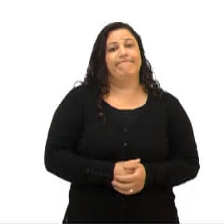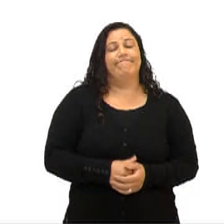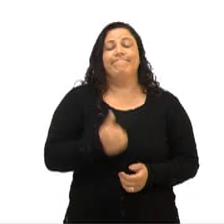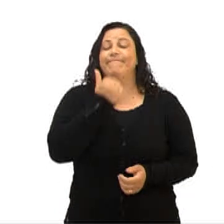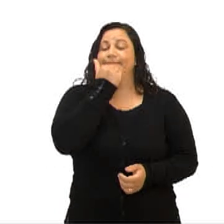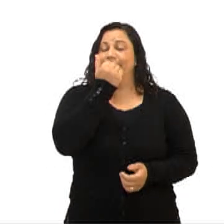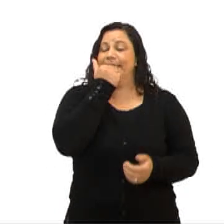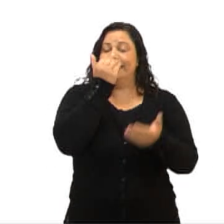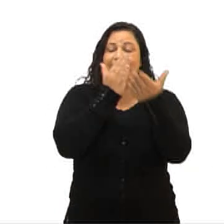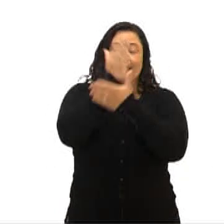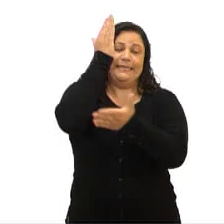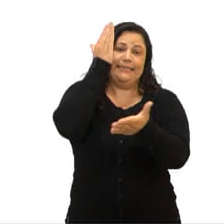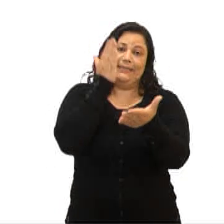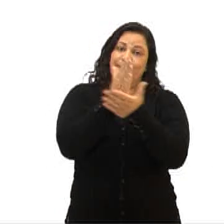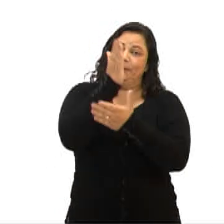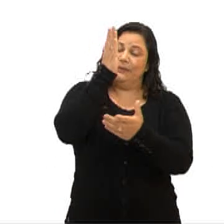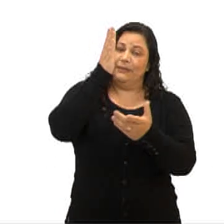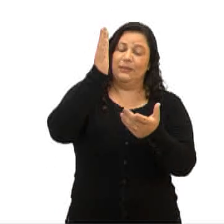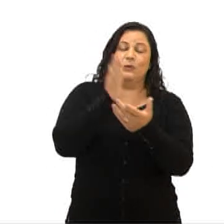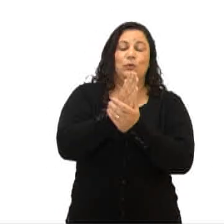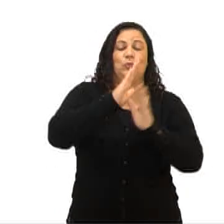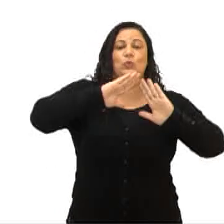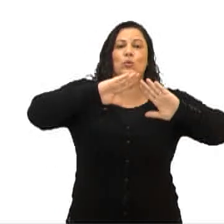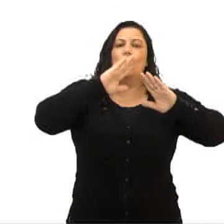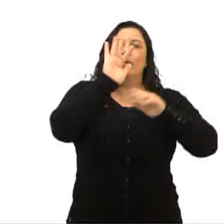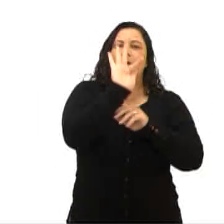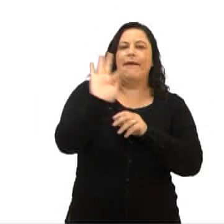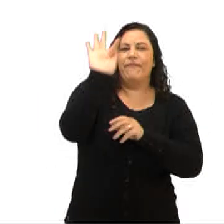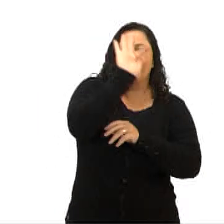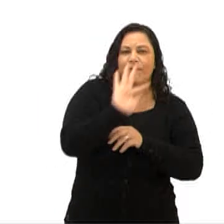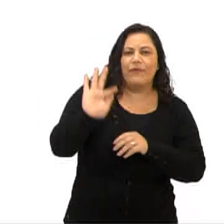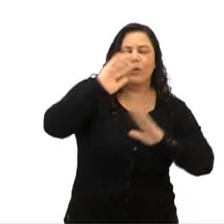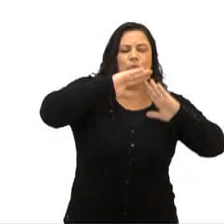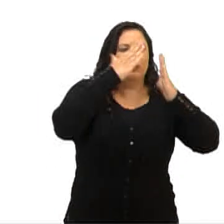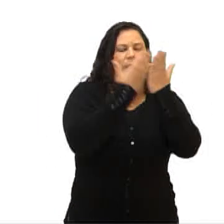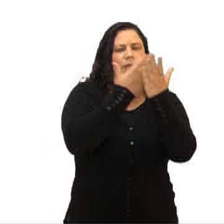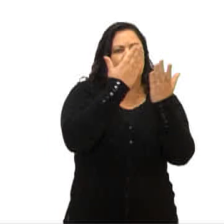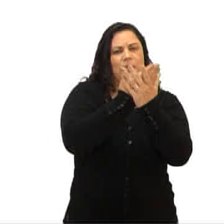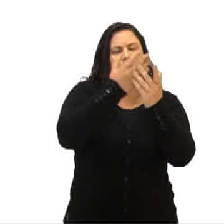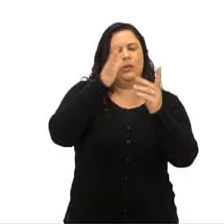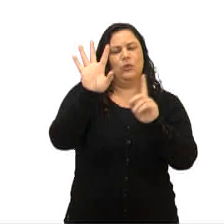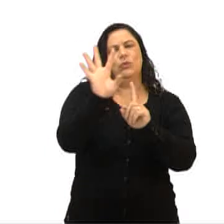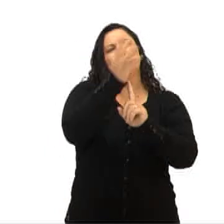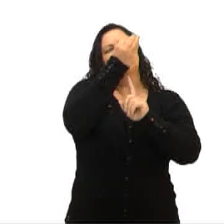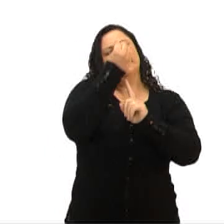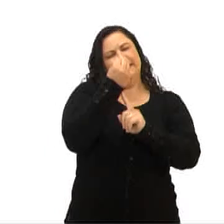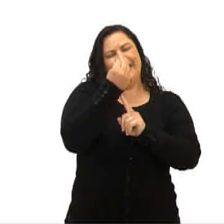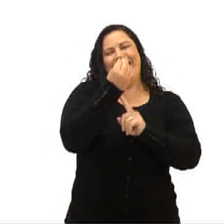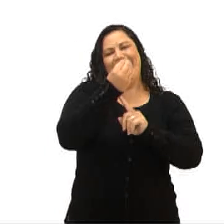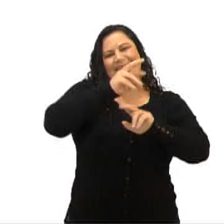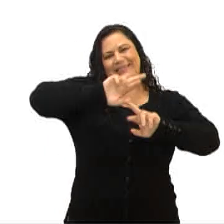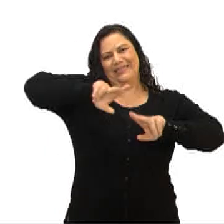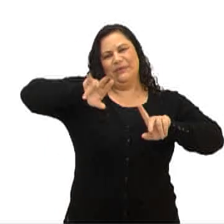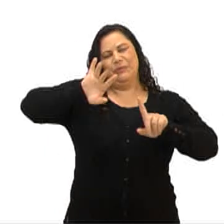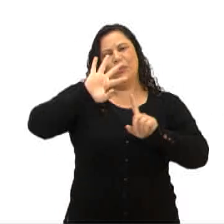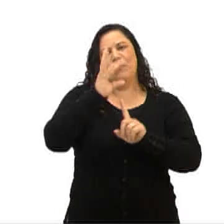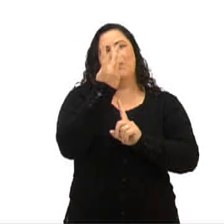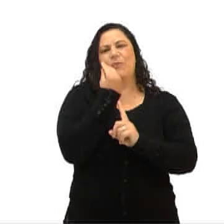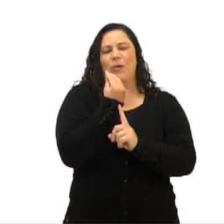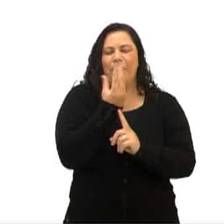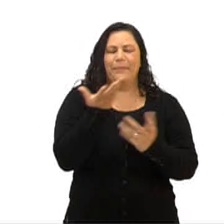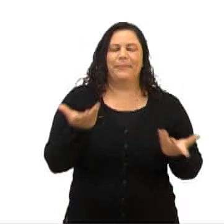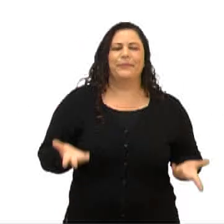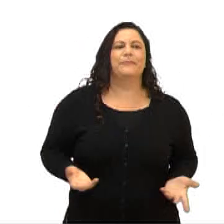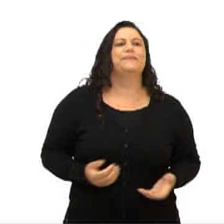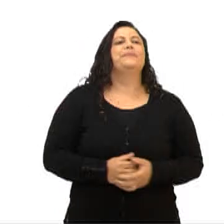de admissão da Escola de Belas Artes, acabou indo para a Academia de Suíça, que era uma segunda escola, né, não tão importante da Belas